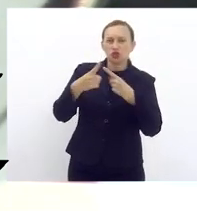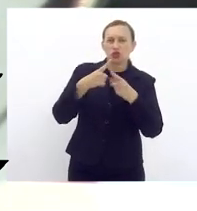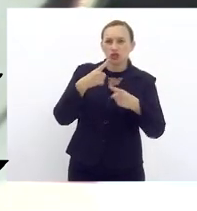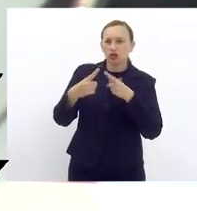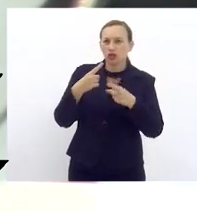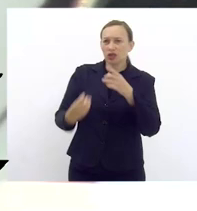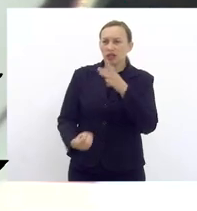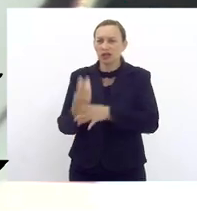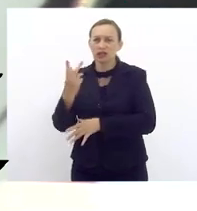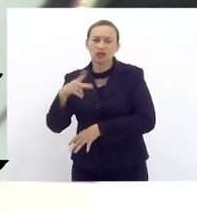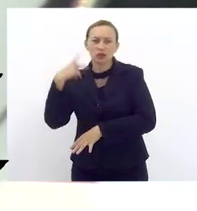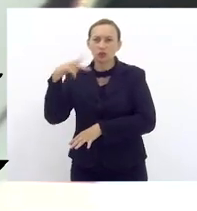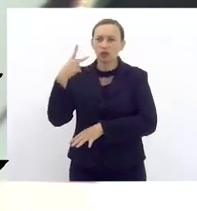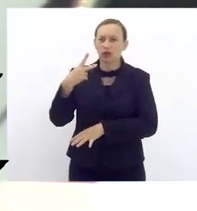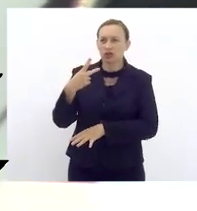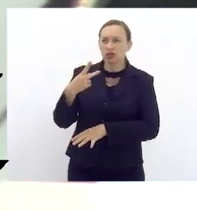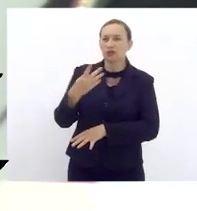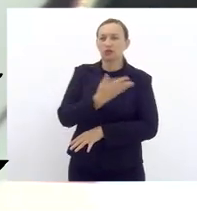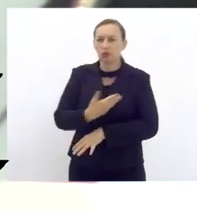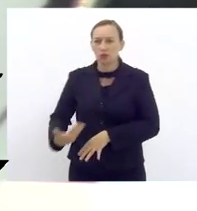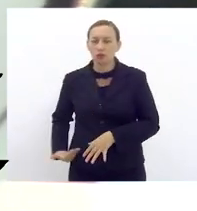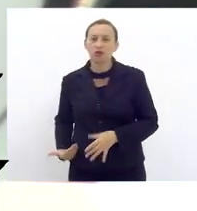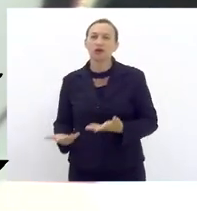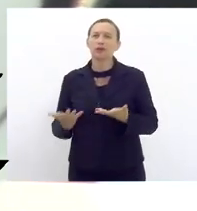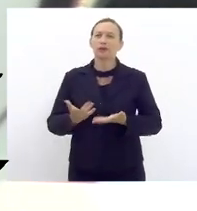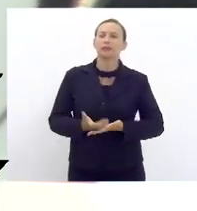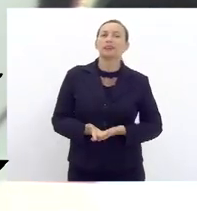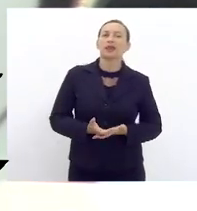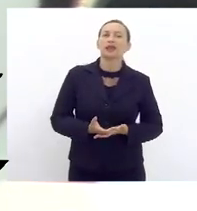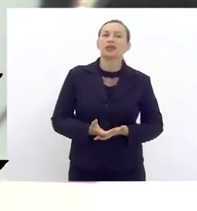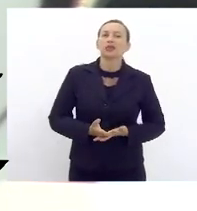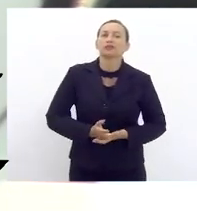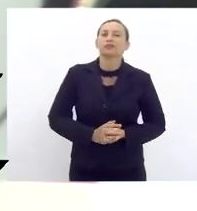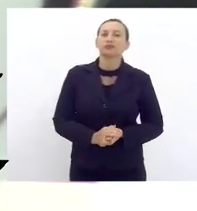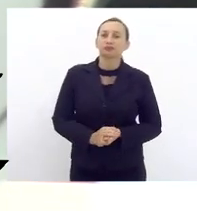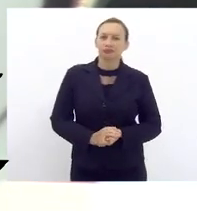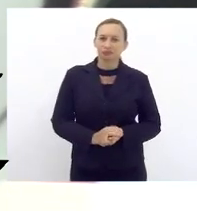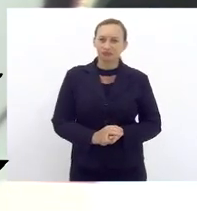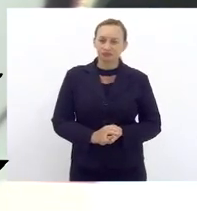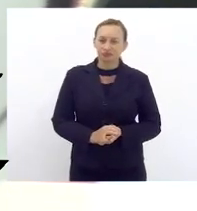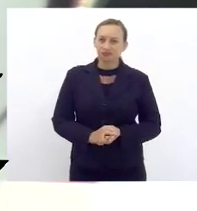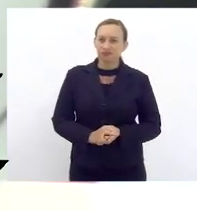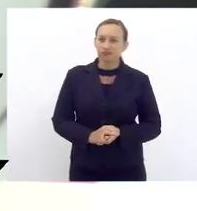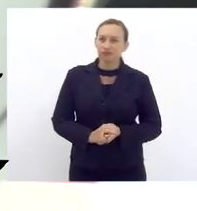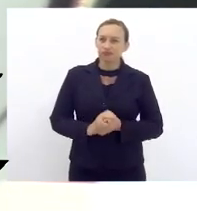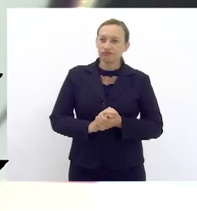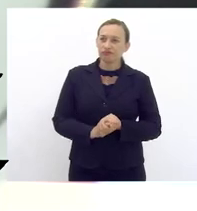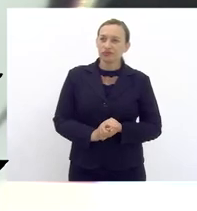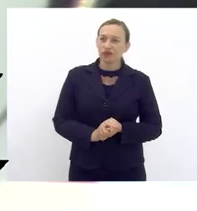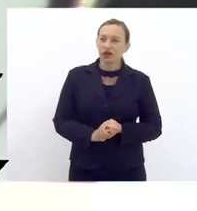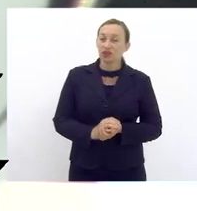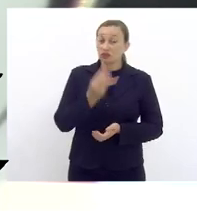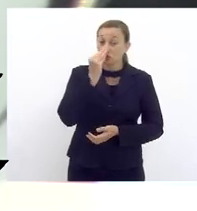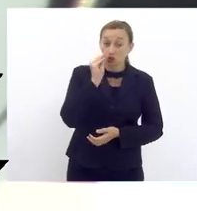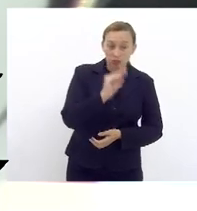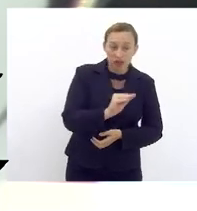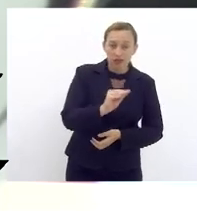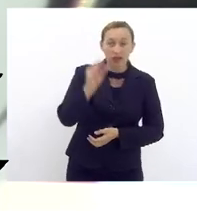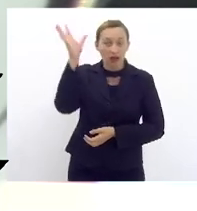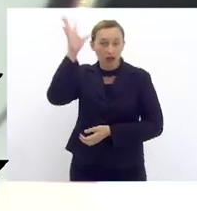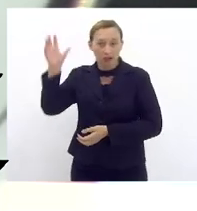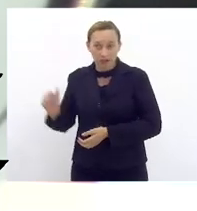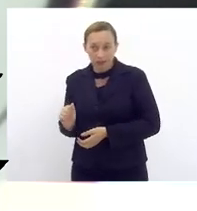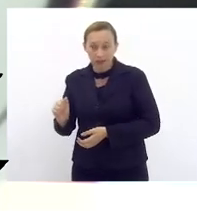possa sair dessa lógica e tentativa cotidiana de Una de demonizar as religiões de matriz africana